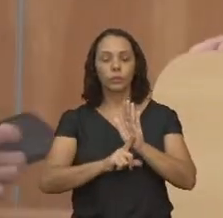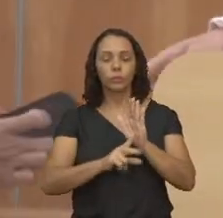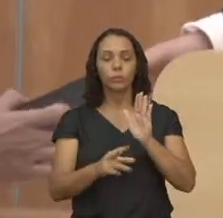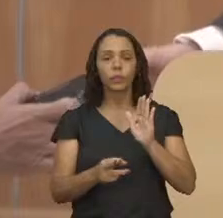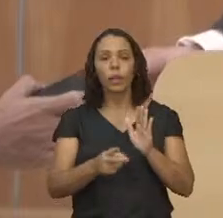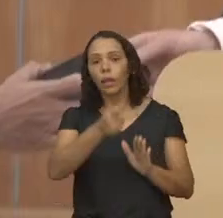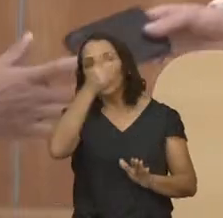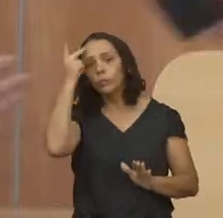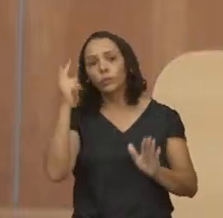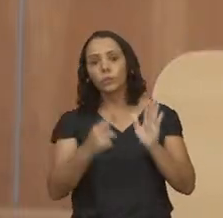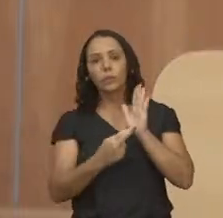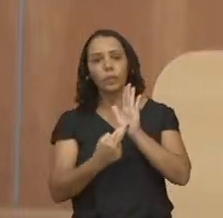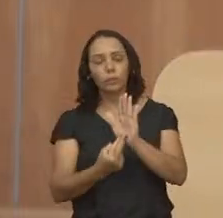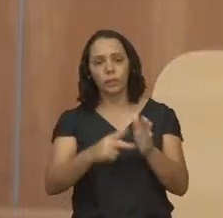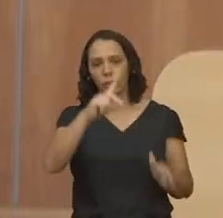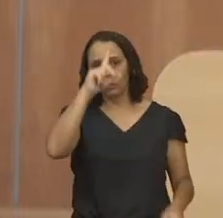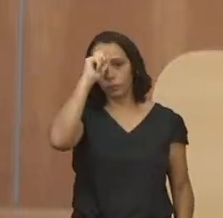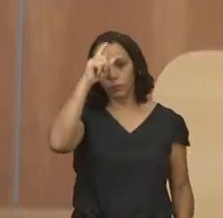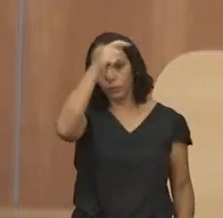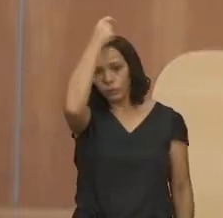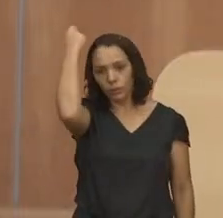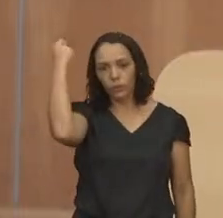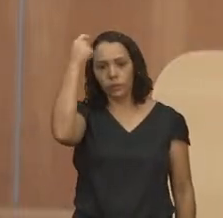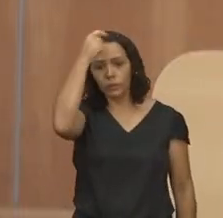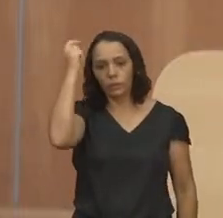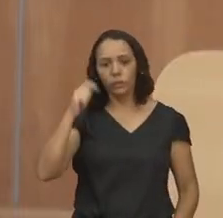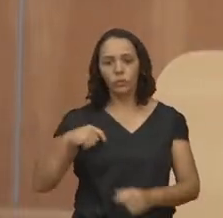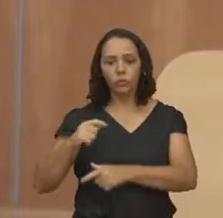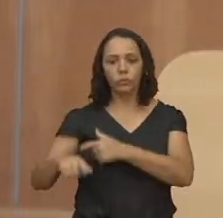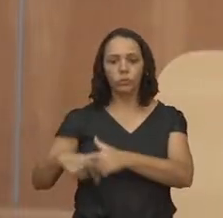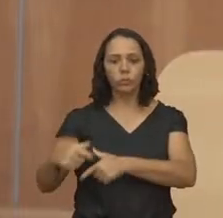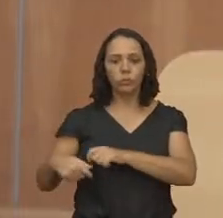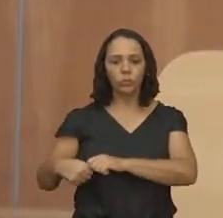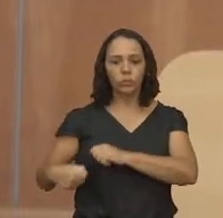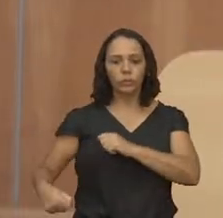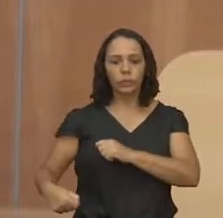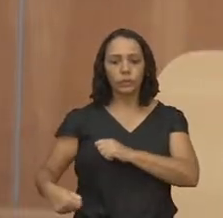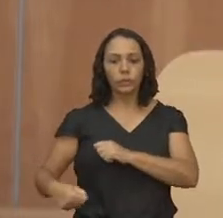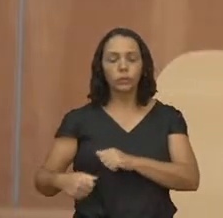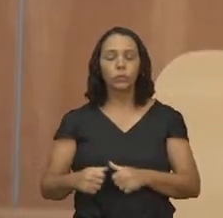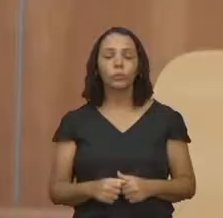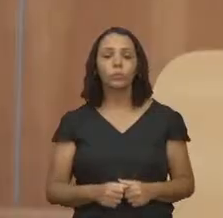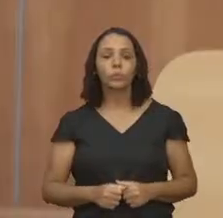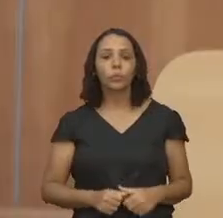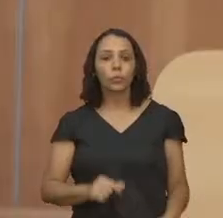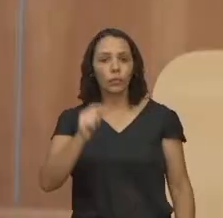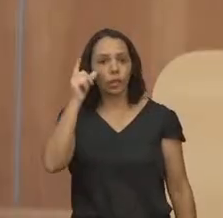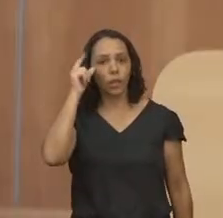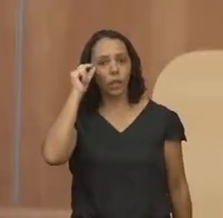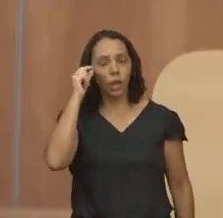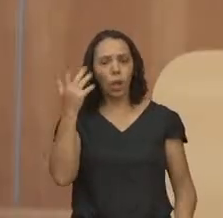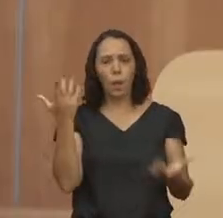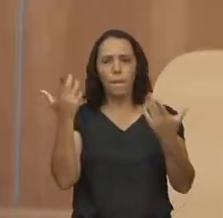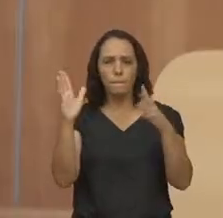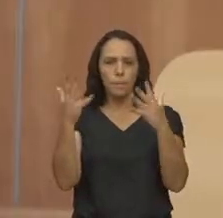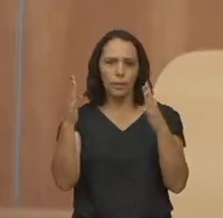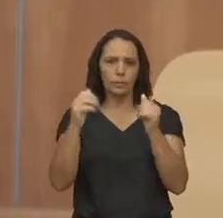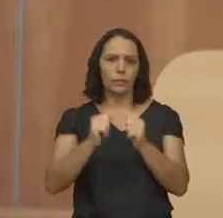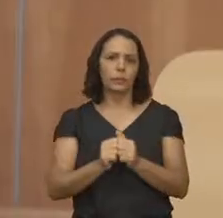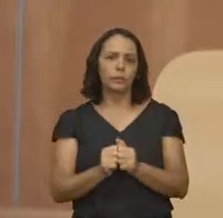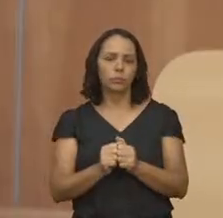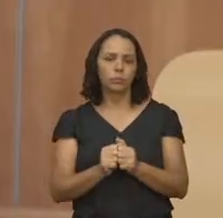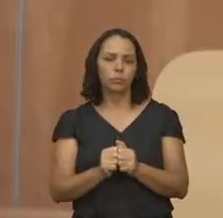São Francisco. Jean, parabéns. Essa foi uma luta, né, das mulheres junto